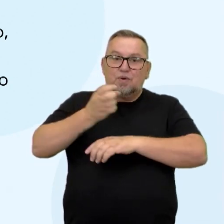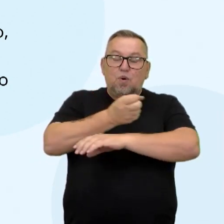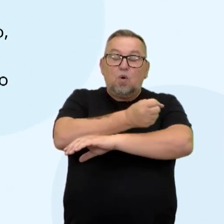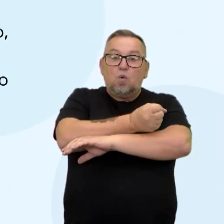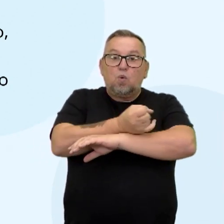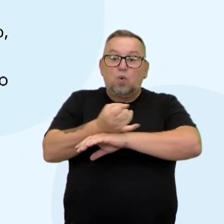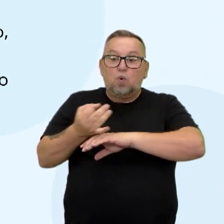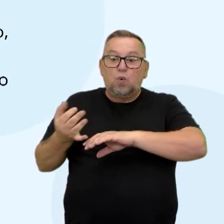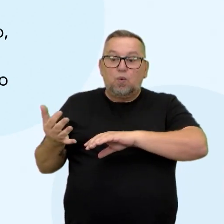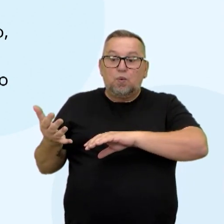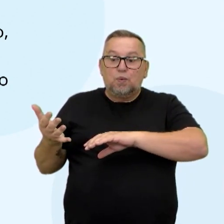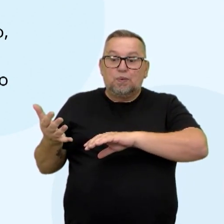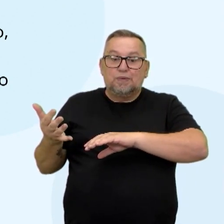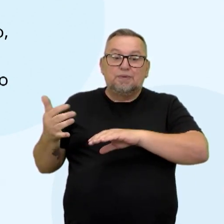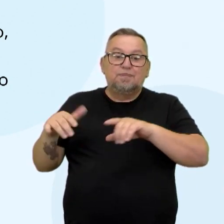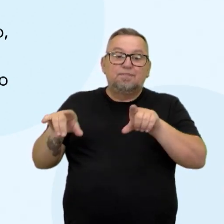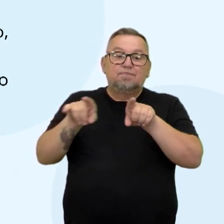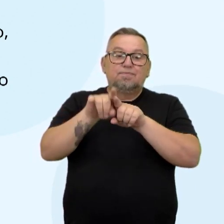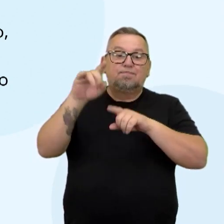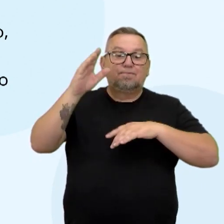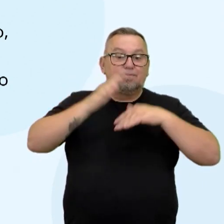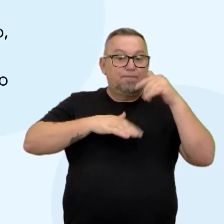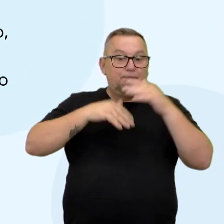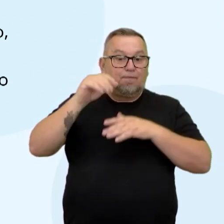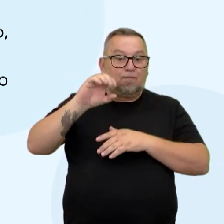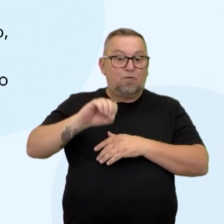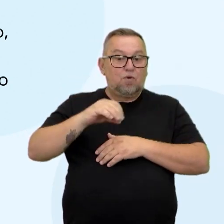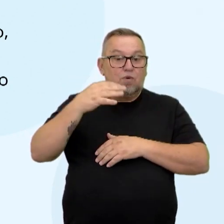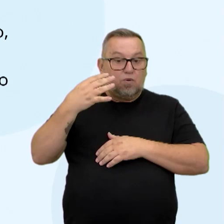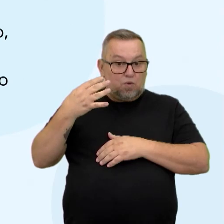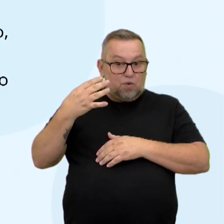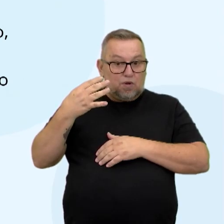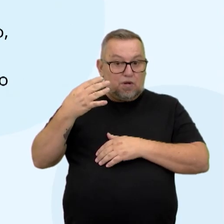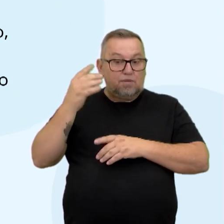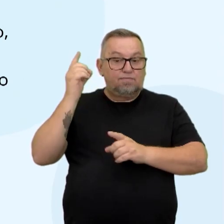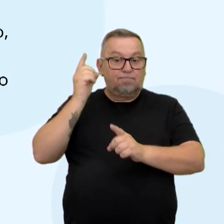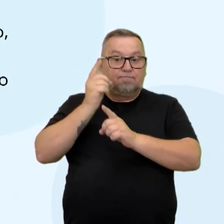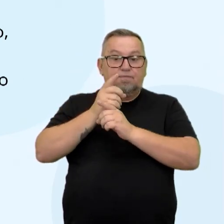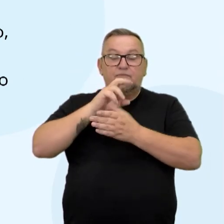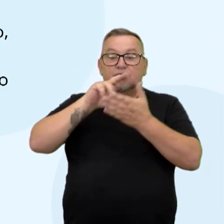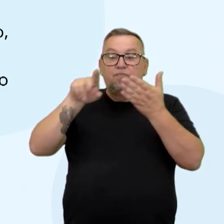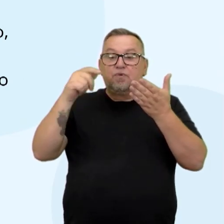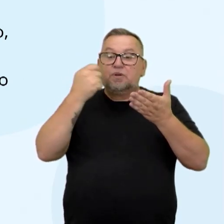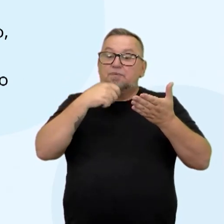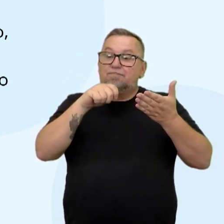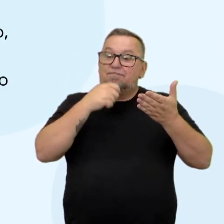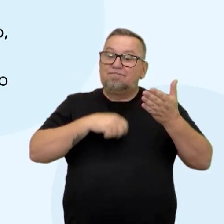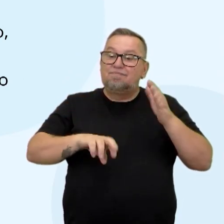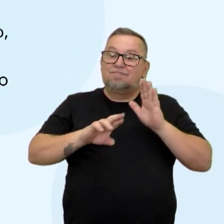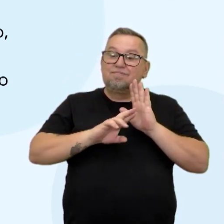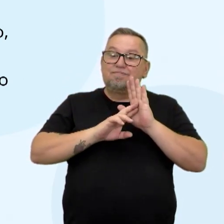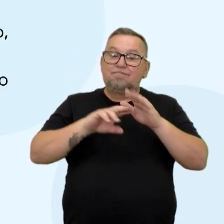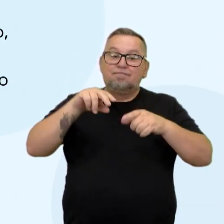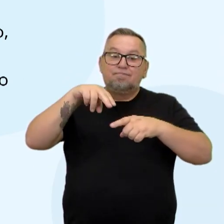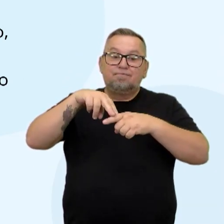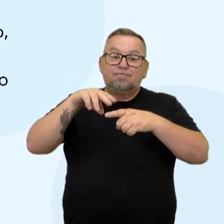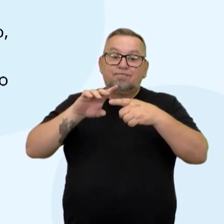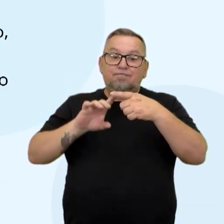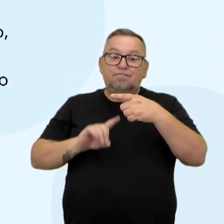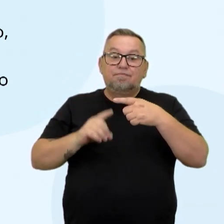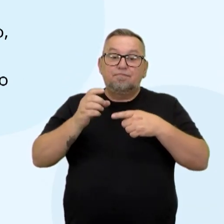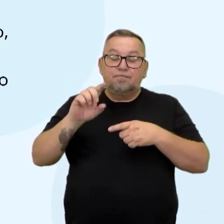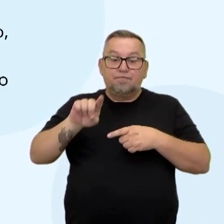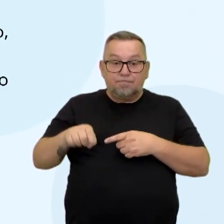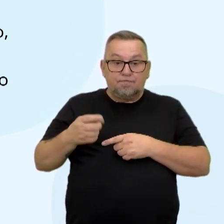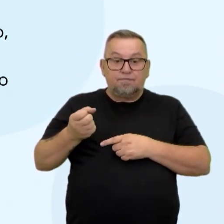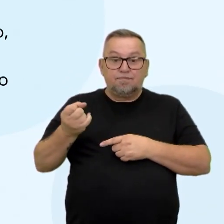como recurso. E aí nós temos a habilidade 04A, que é identificar diferentes escritas nas representações fracionária